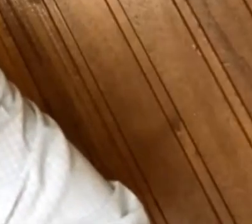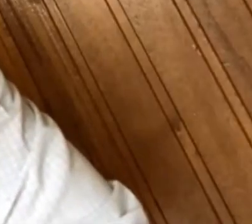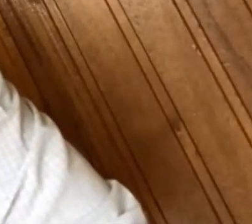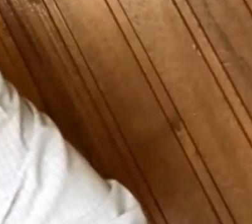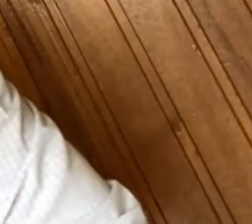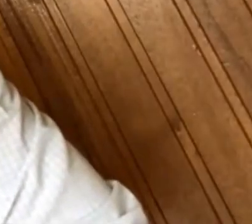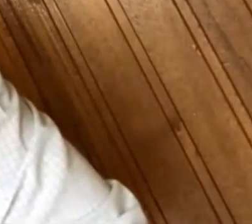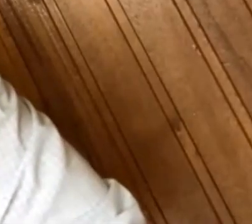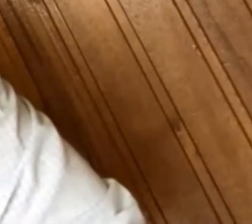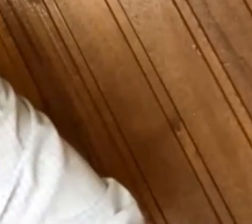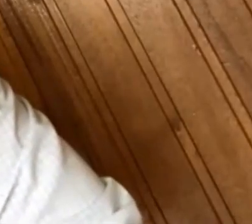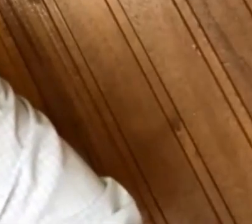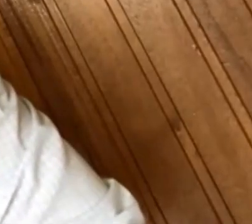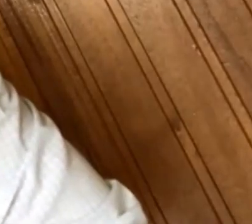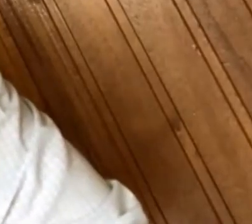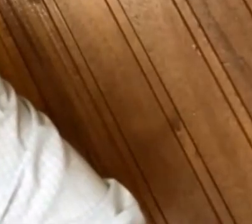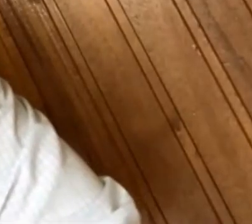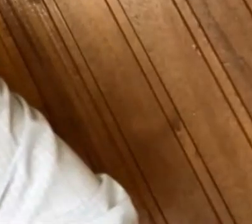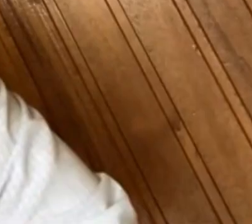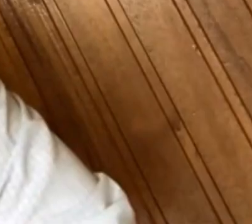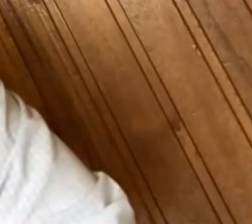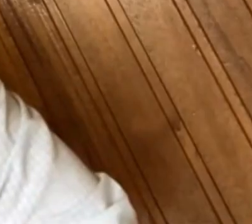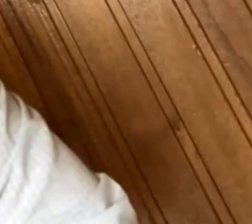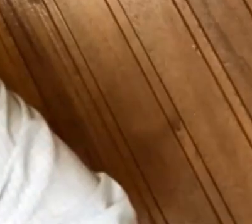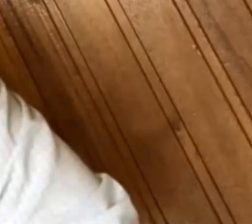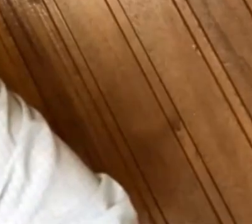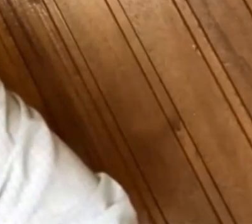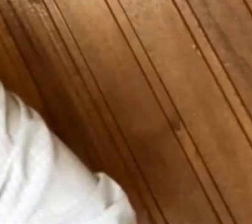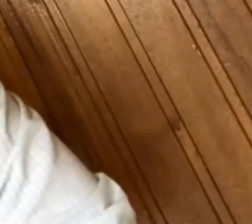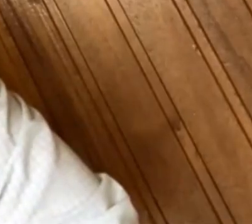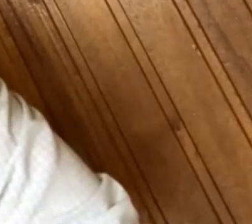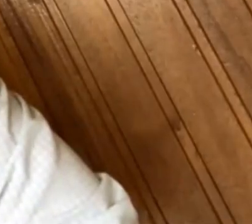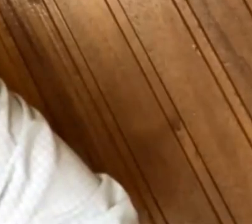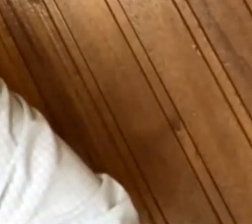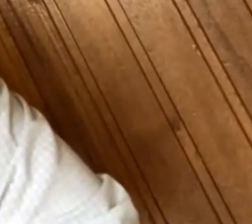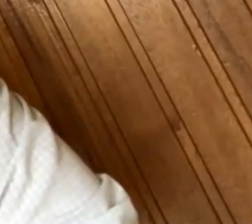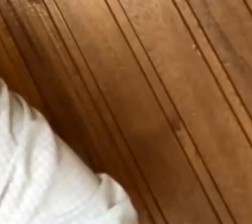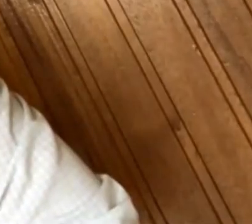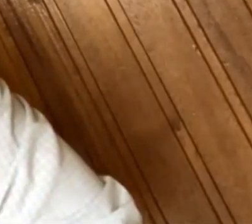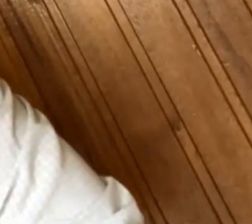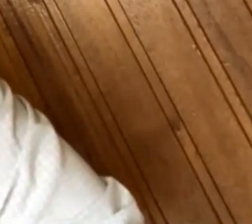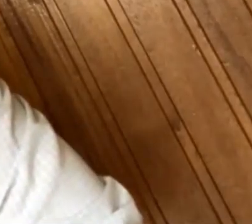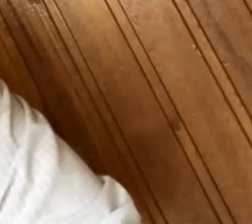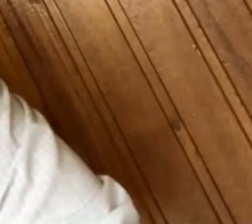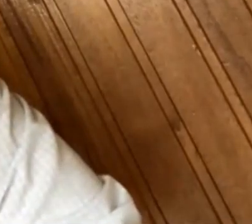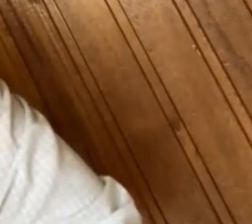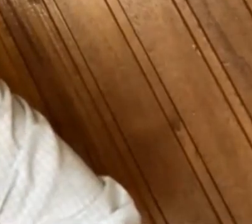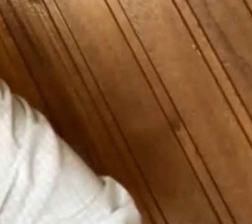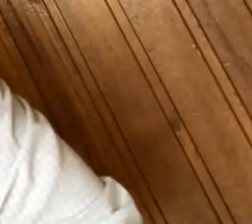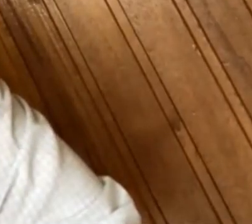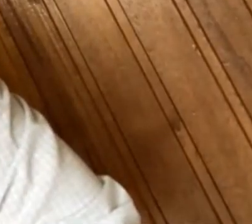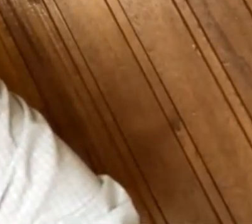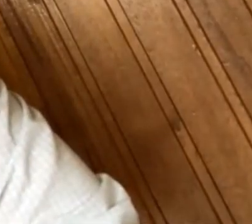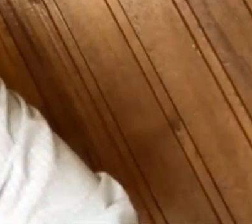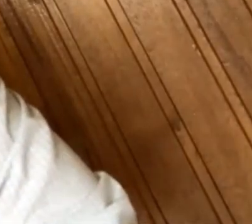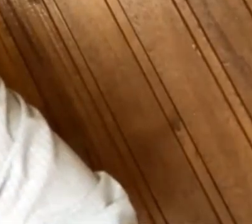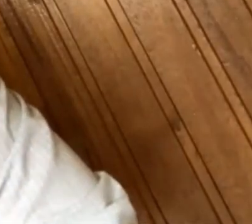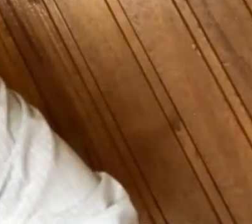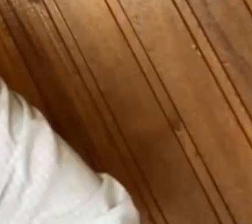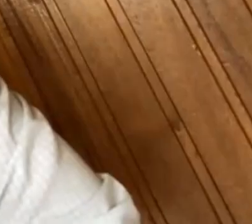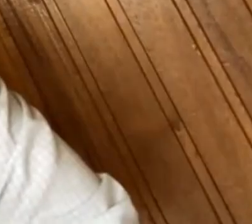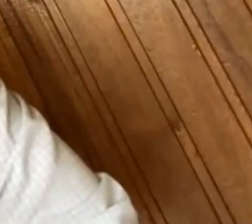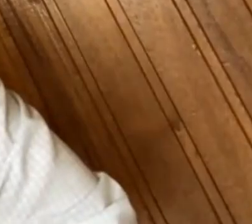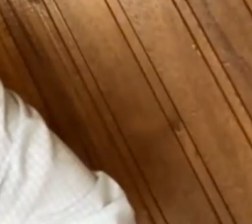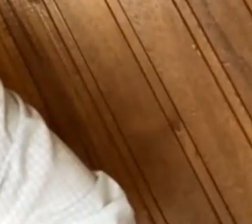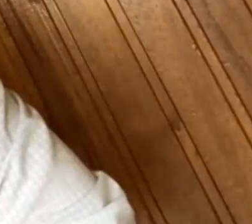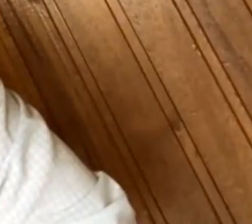descrever o que está acontecendo emocionalmente com ele devido às oscilações de humor, que é quando abre-se um quadro de bipolaridade